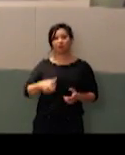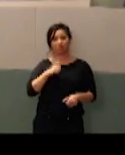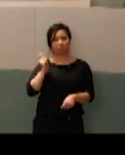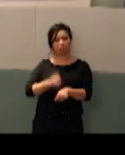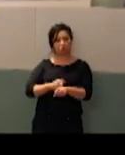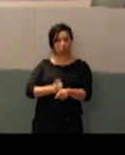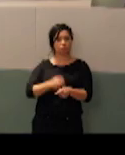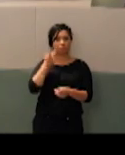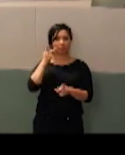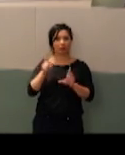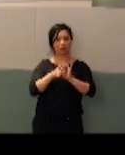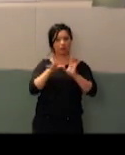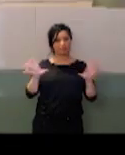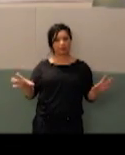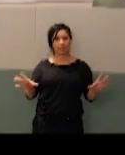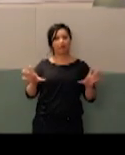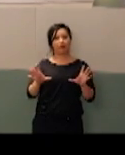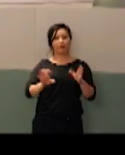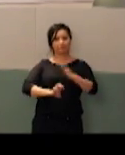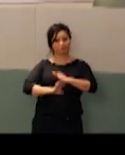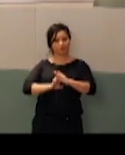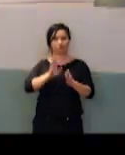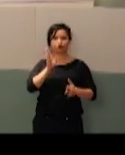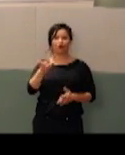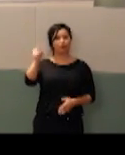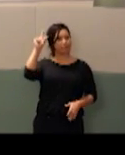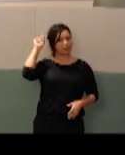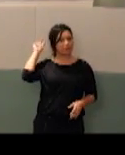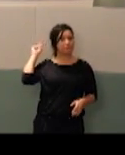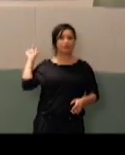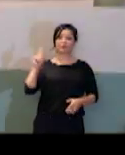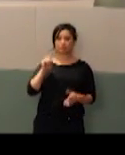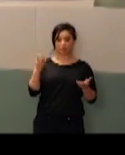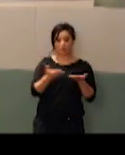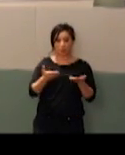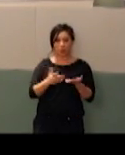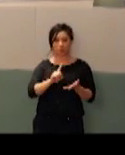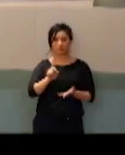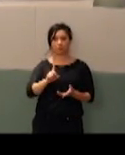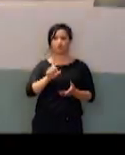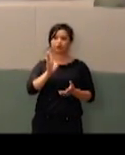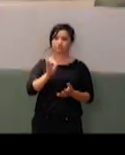anteriores que não tomaram, obviamente, providências para superar e ter